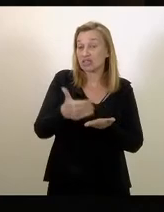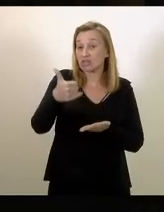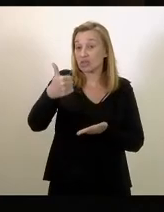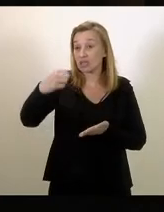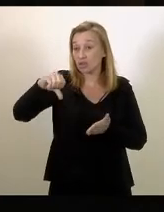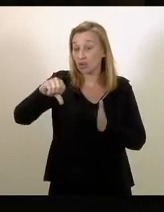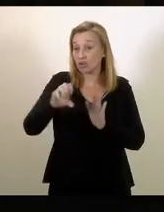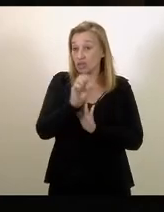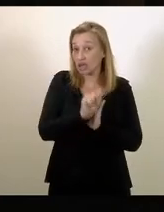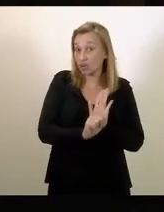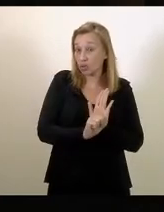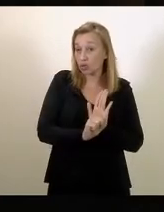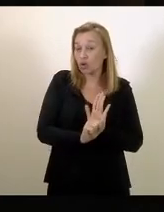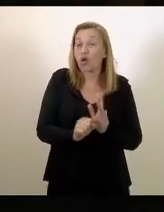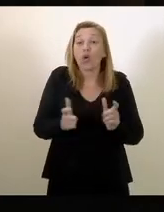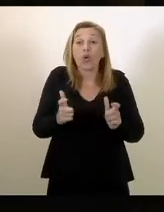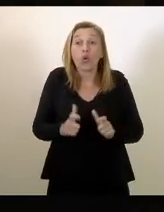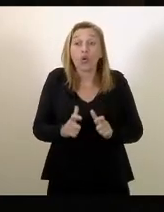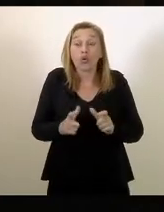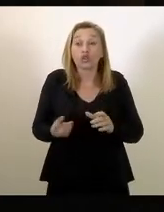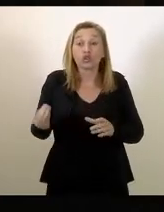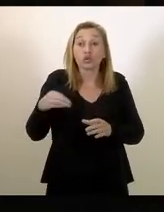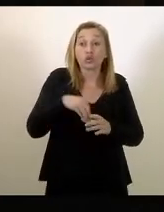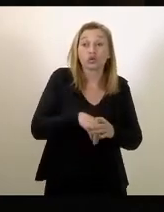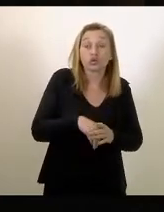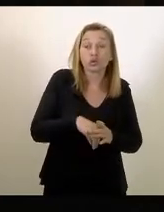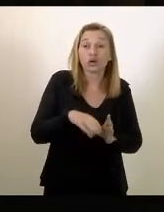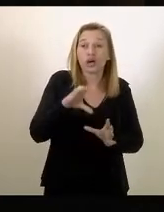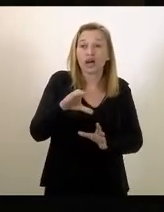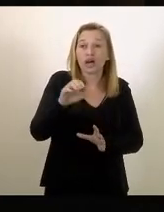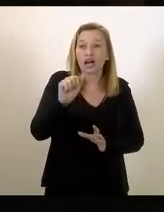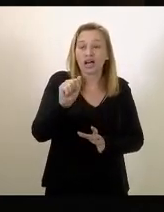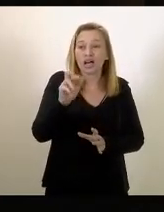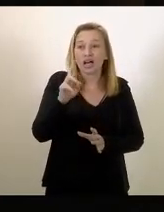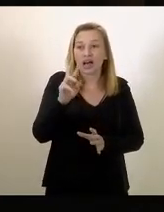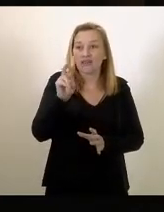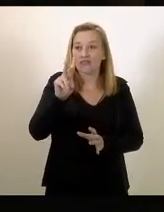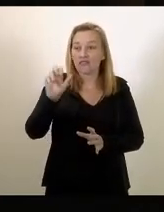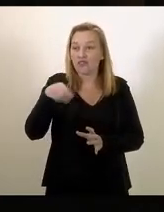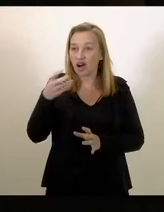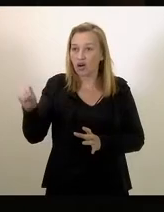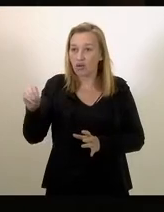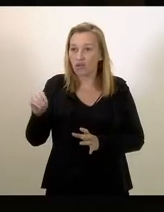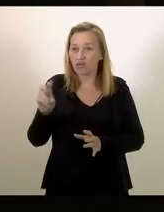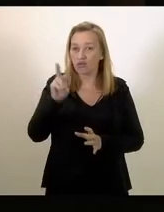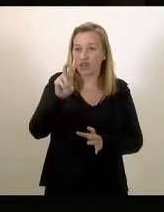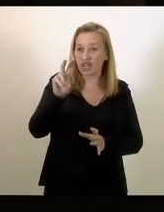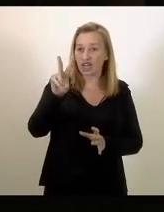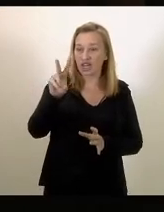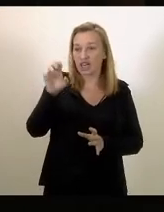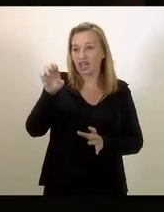onde se introduziu o carvão vegetal como combustível